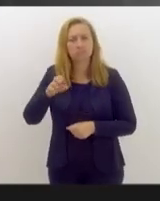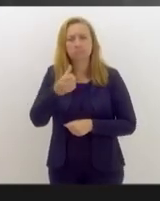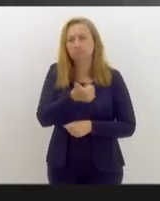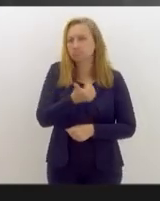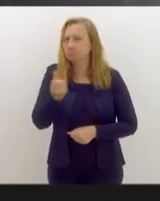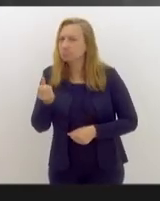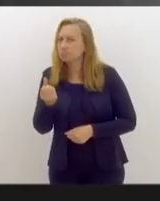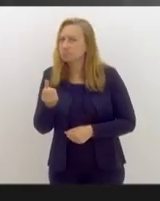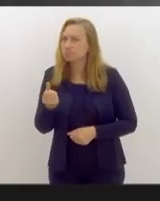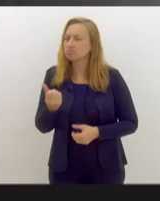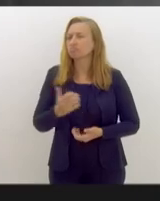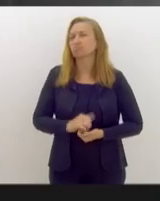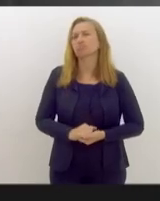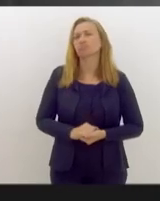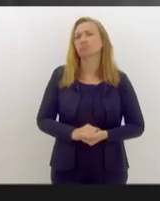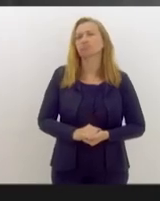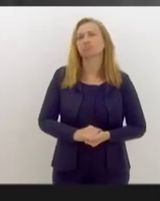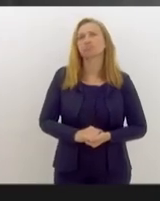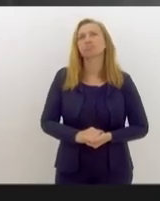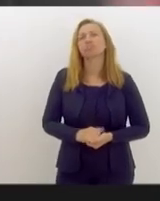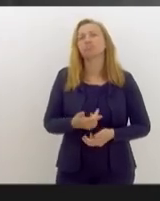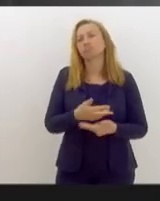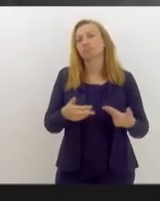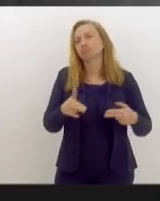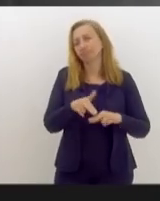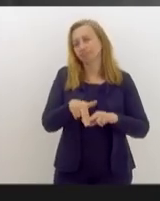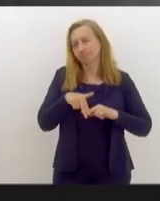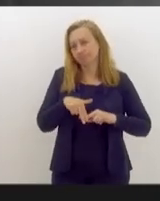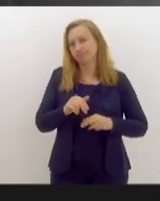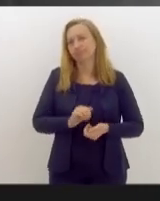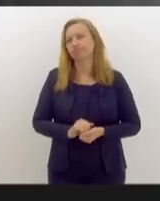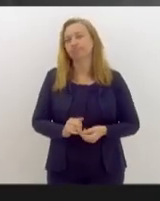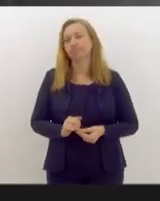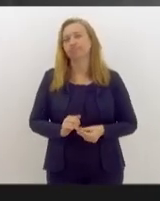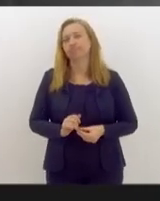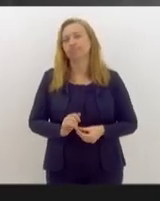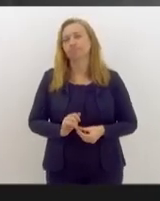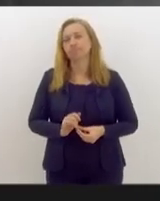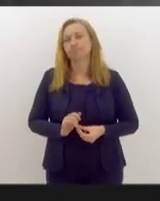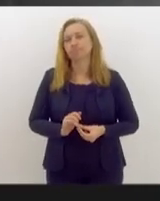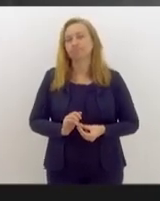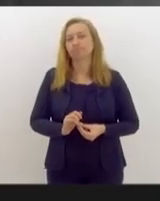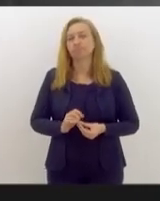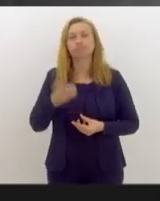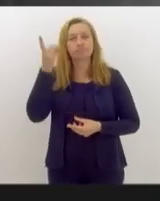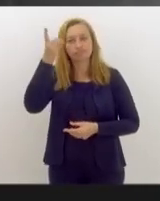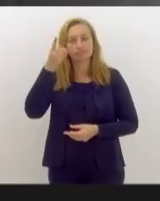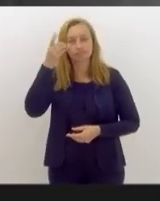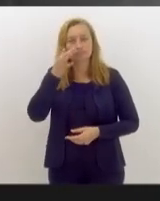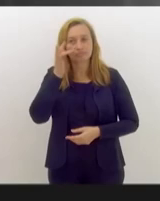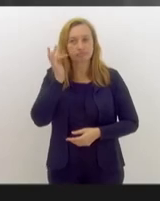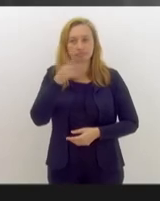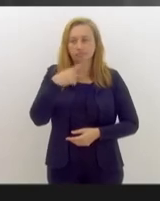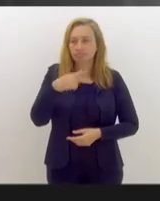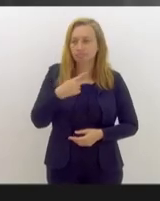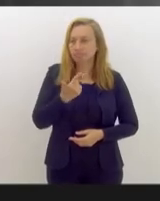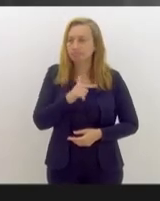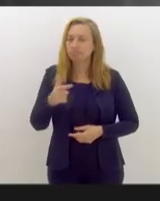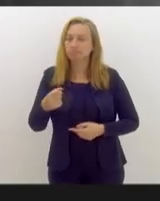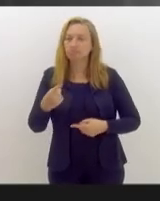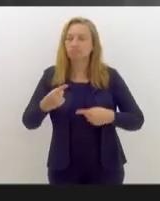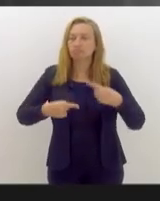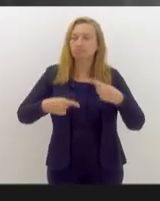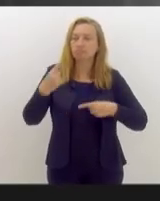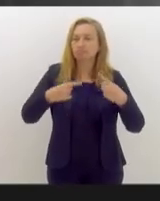2016, por muitos motivos, como o deputado Fábio colocou, o fato de que a gente não tem uma política